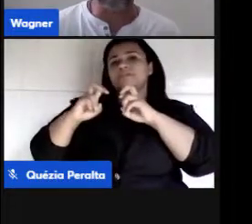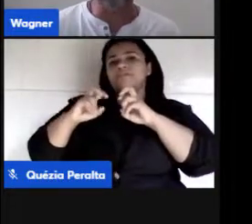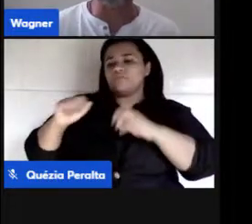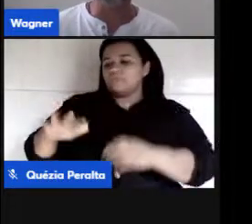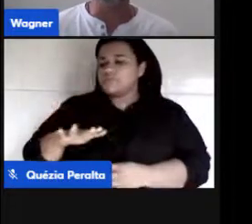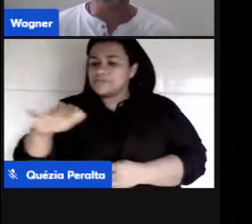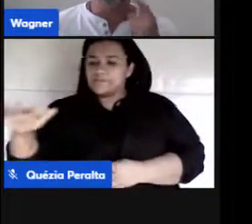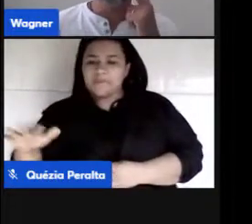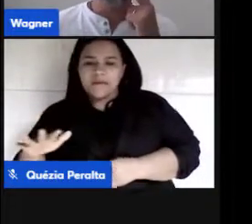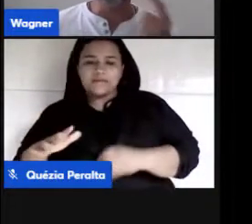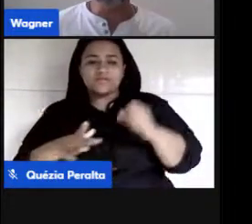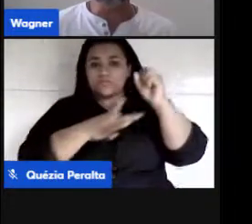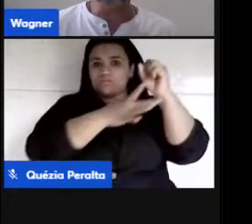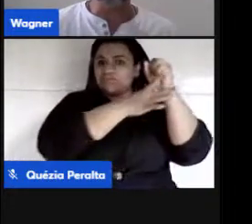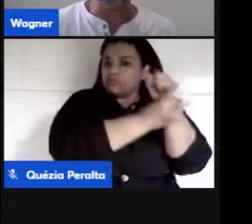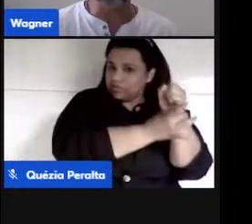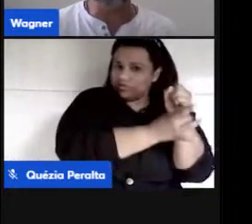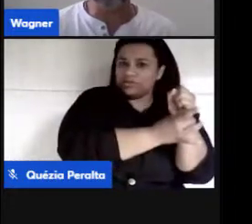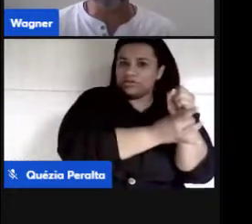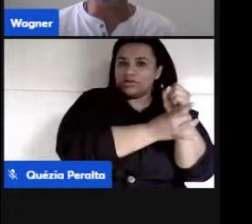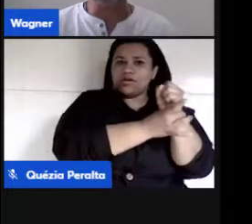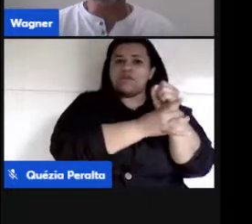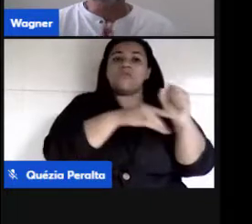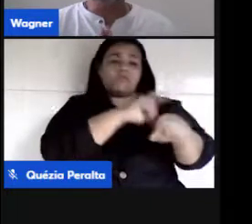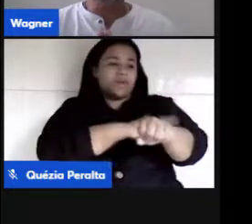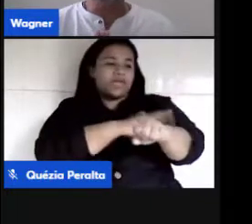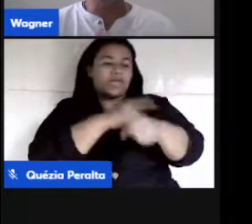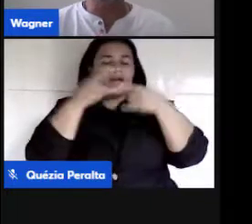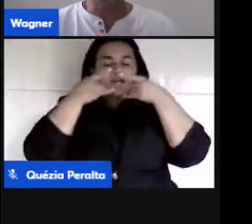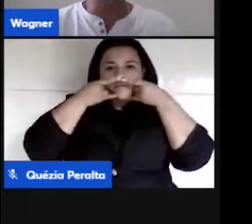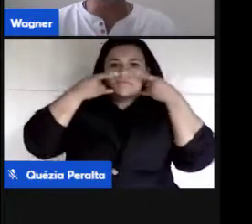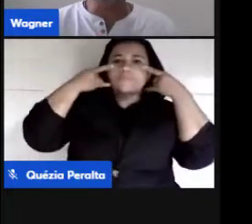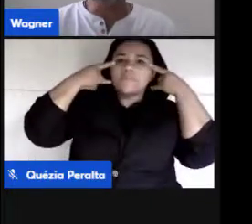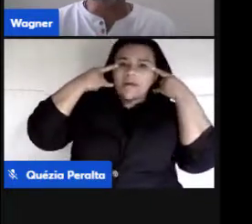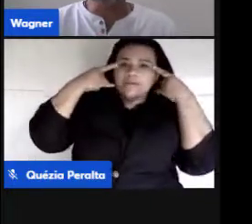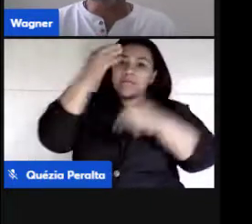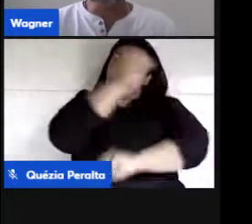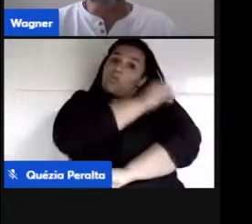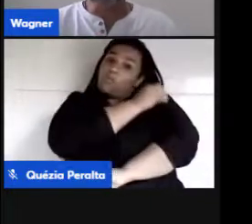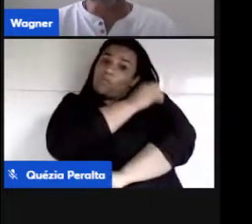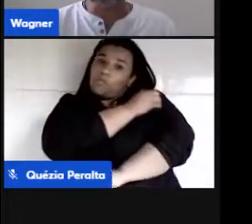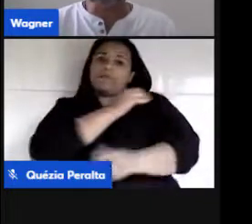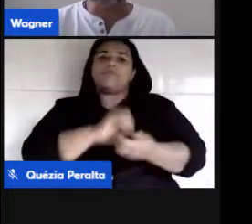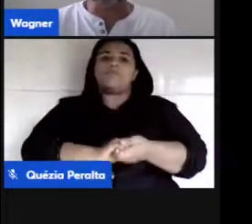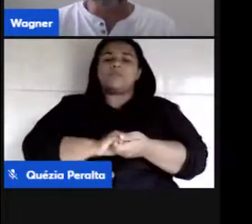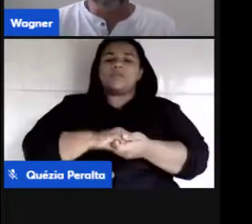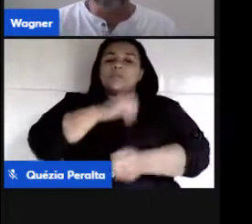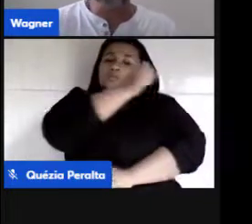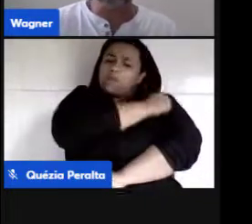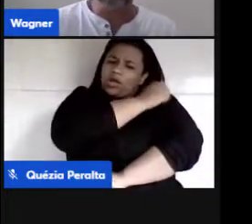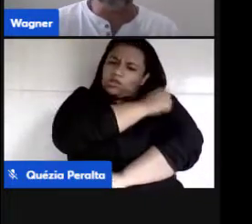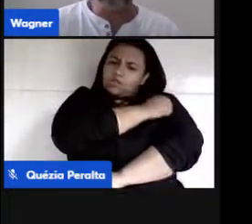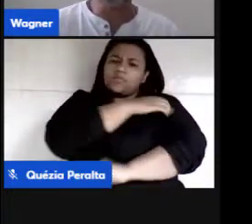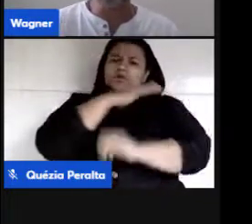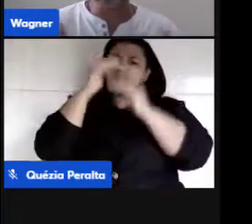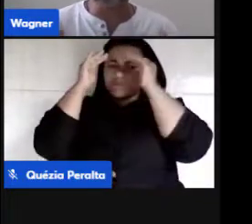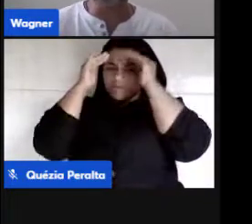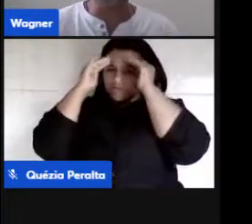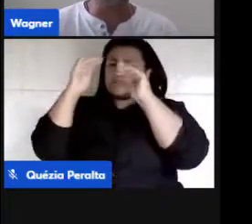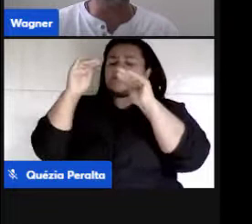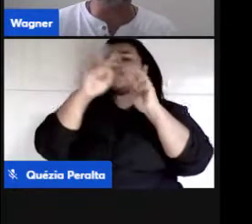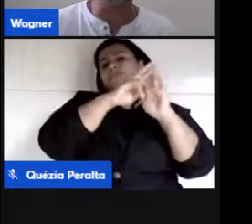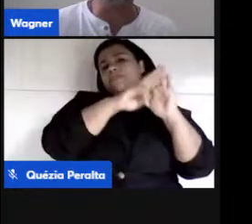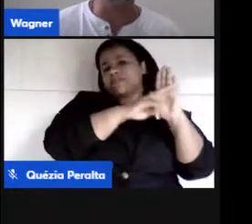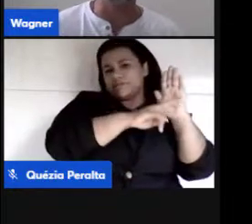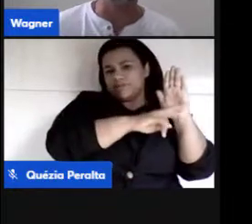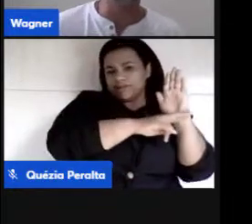da higienização, o banheiro, o uso da máscara, para que o aluno possa fazer com qualidade essa atividade e com a